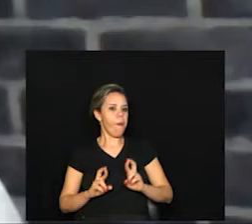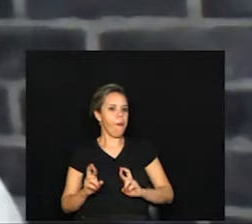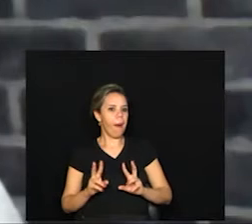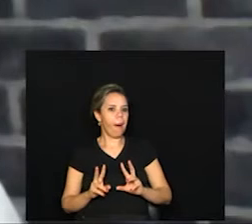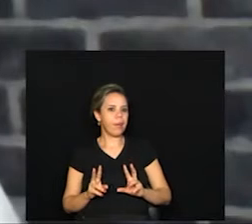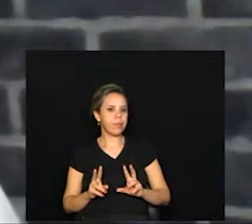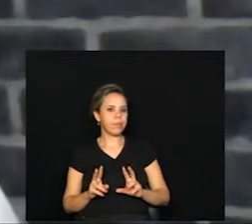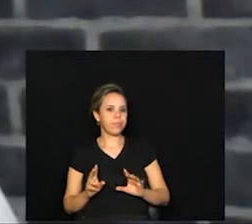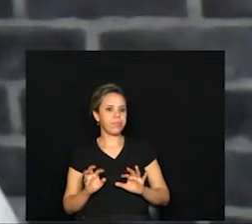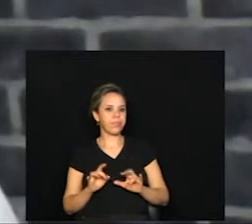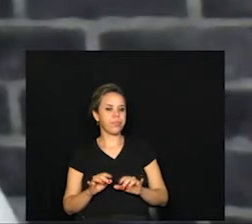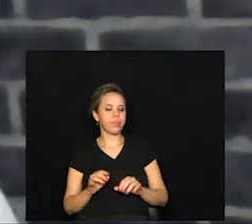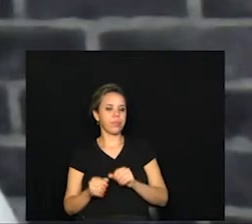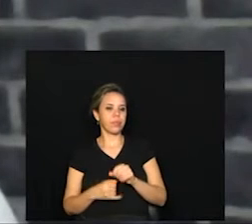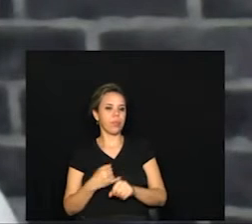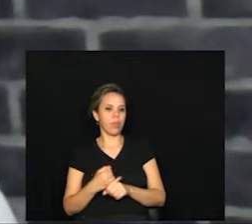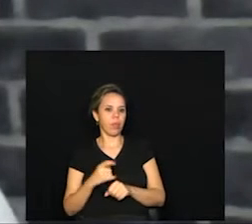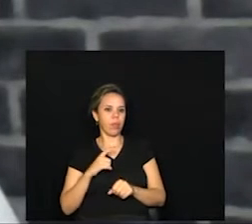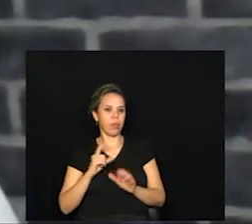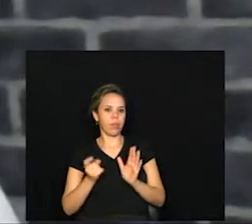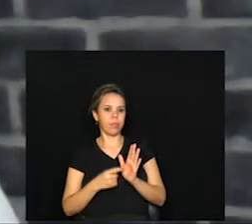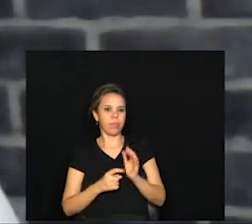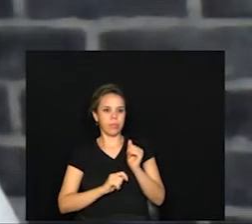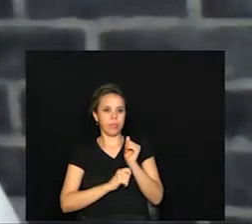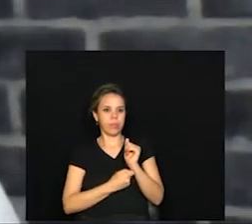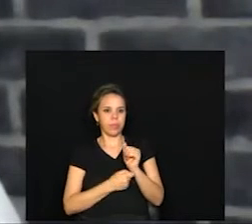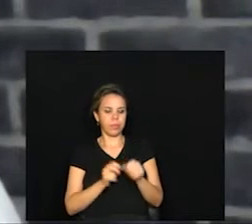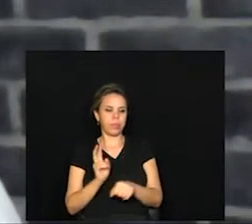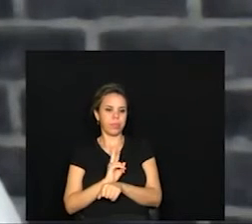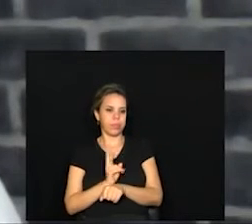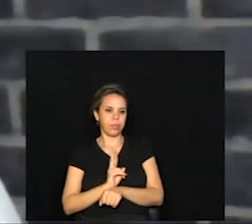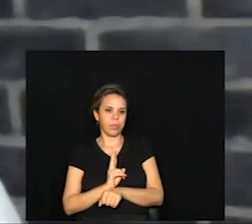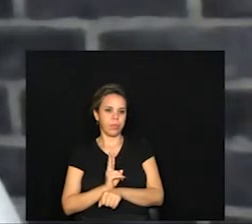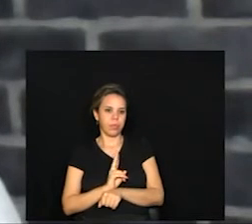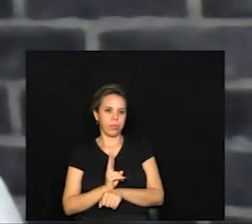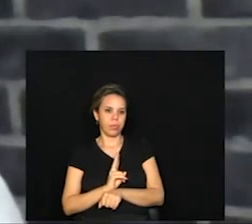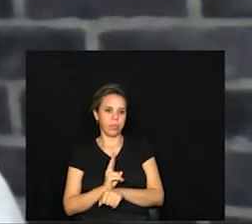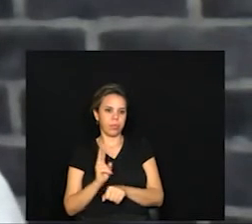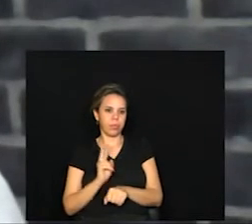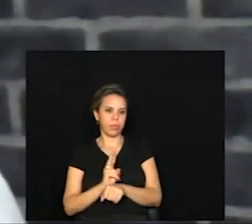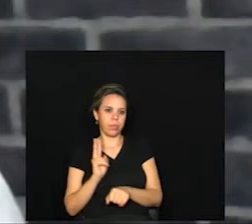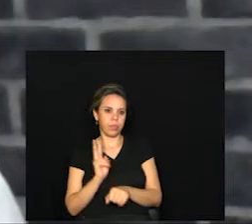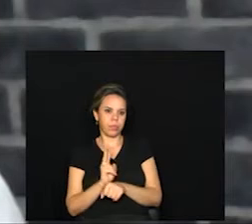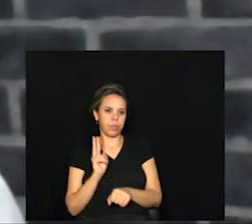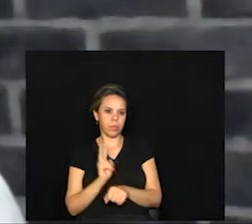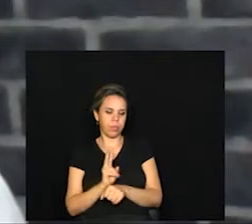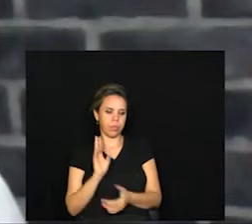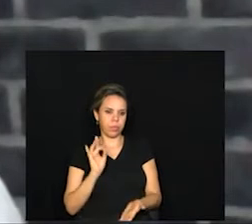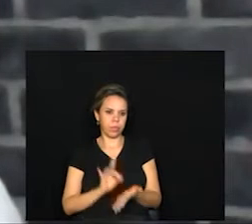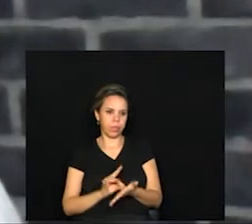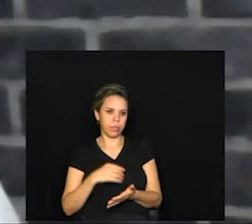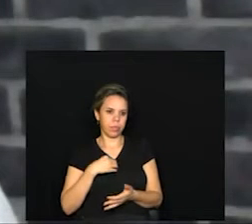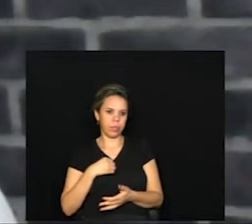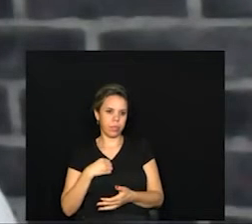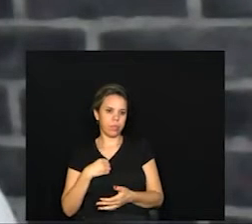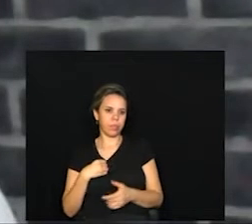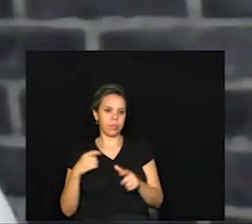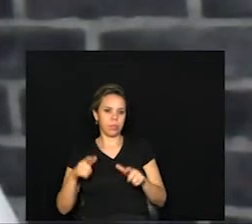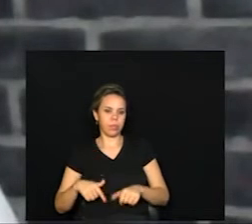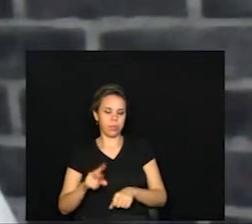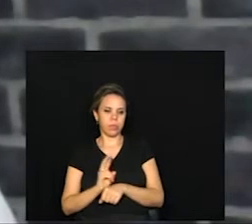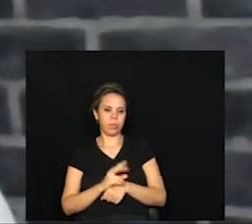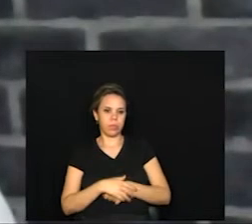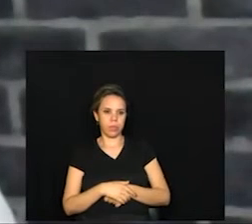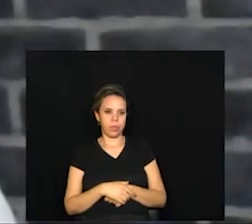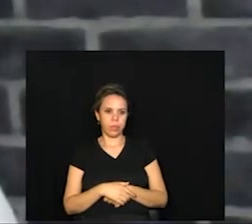Verifique também na barra de ferramentas se tem aquele cadeado de segurança, que é a proteção, que vai confirmar que ele realmente está num ambiente